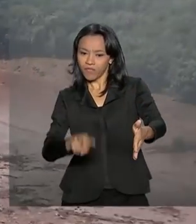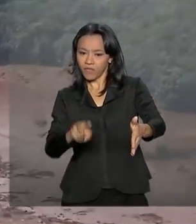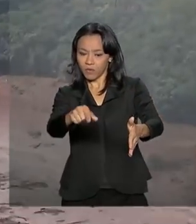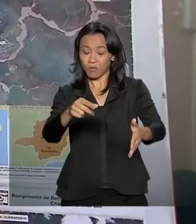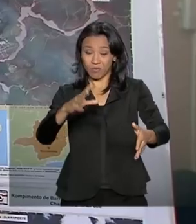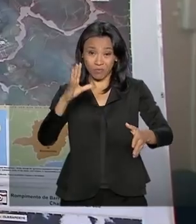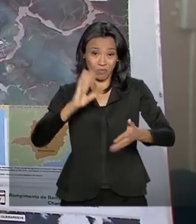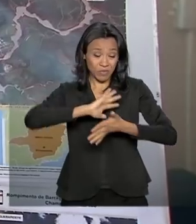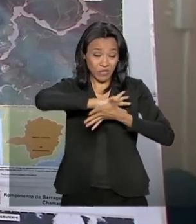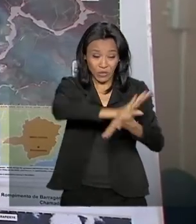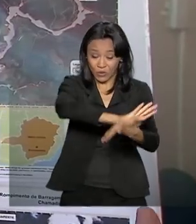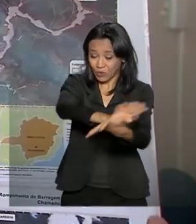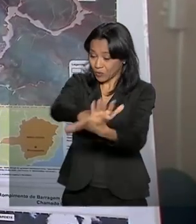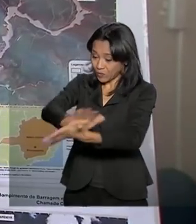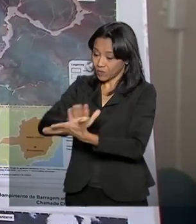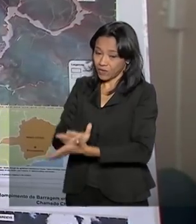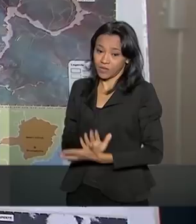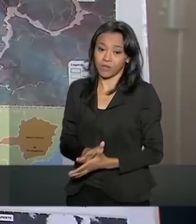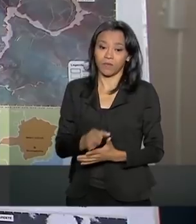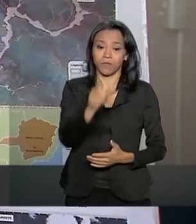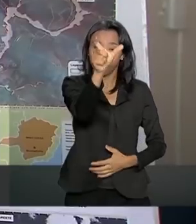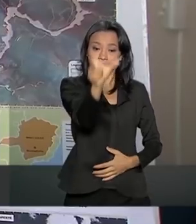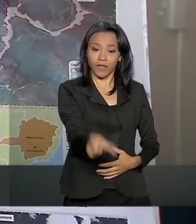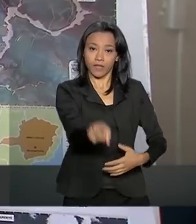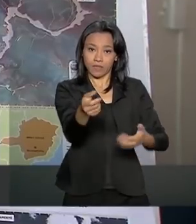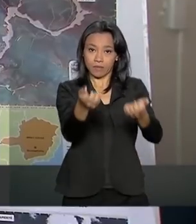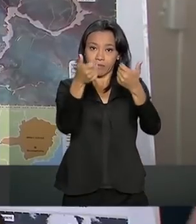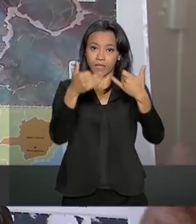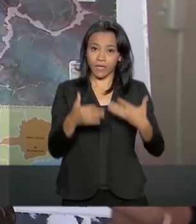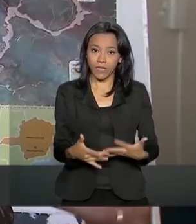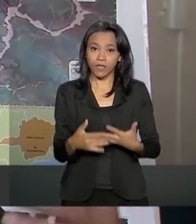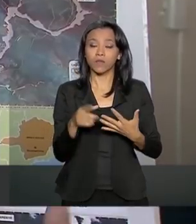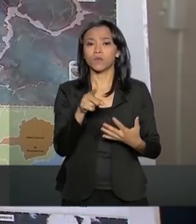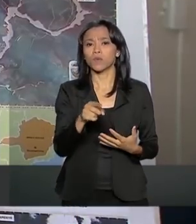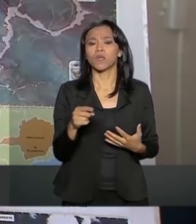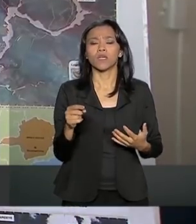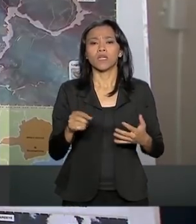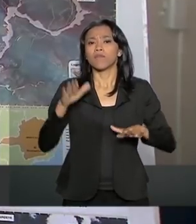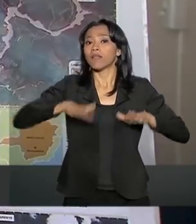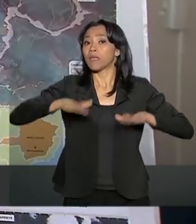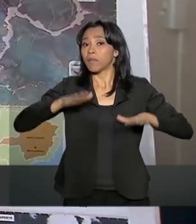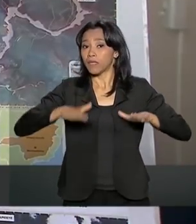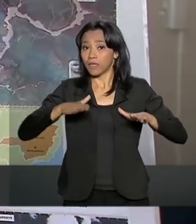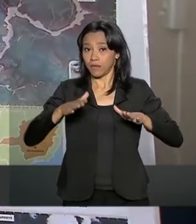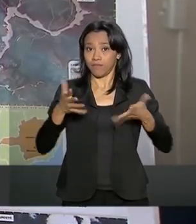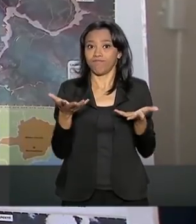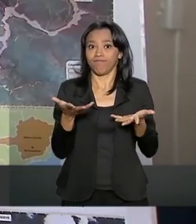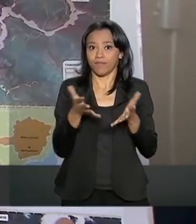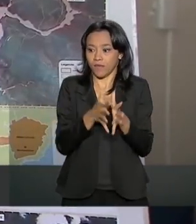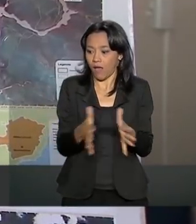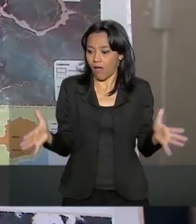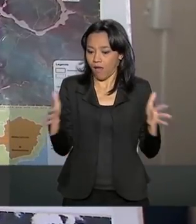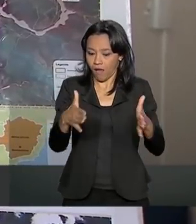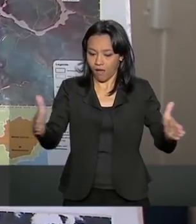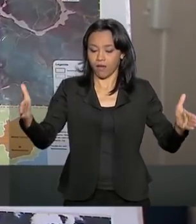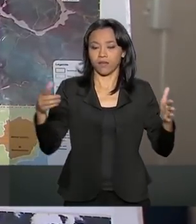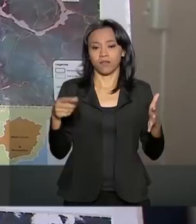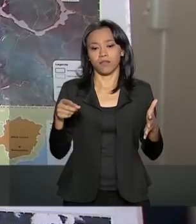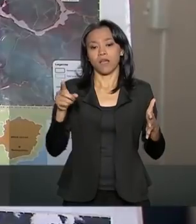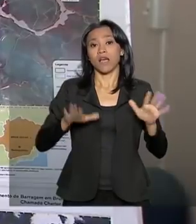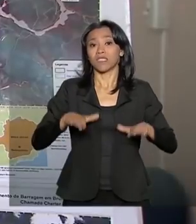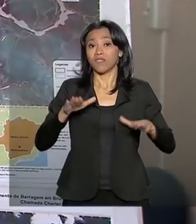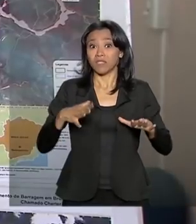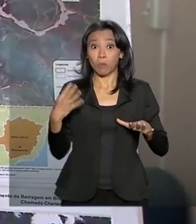estragos dependendo desse acidente eh o volume de recursos aportados em vez de auxiliar ele